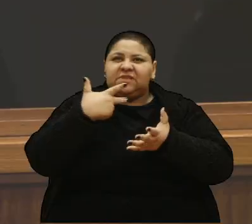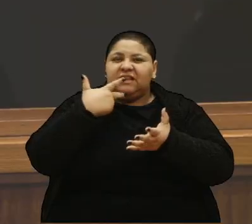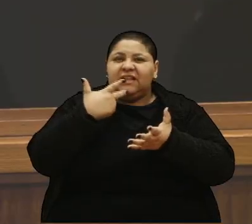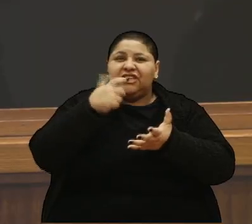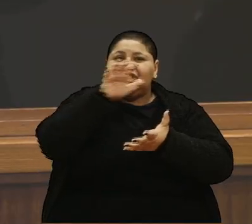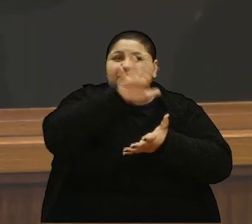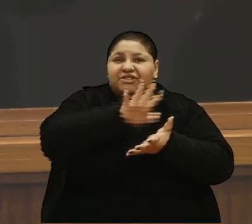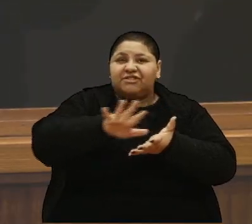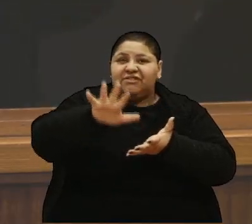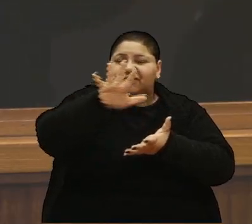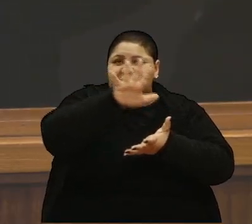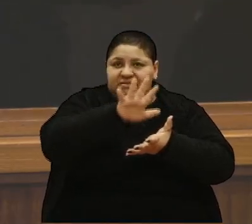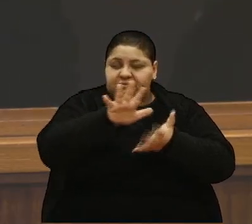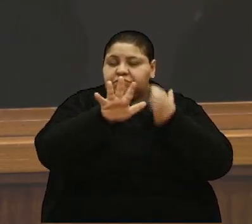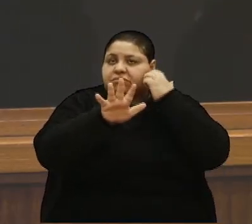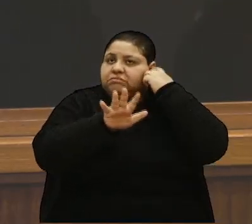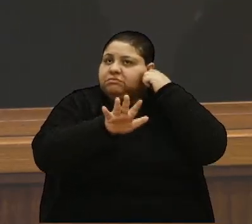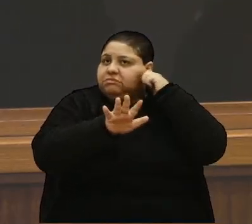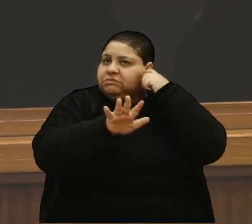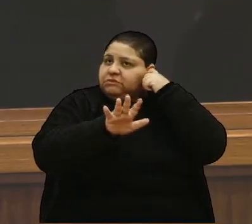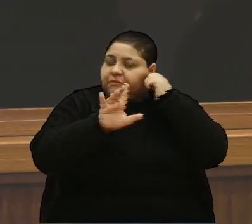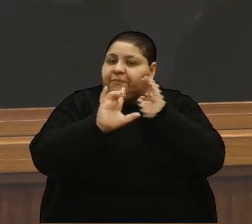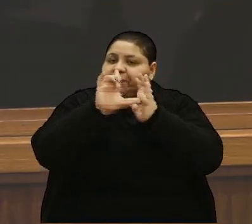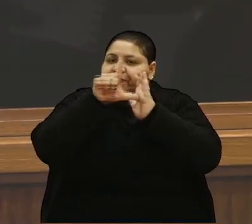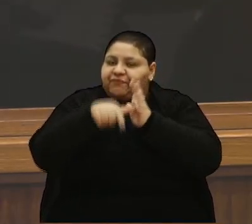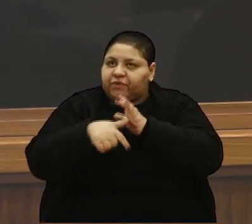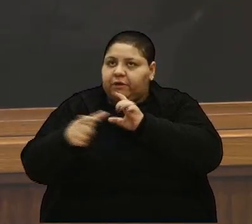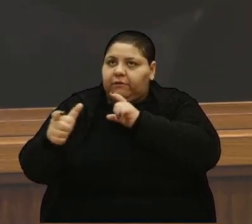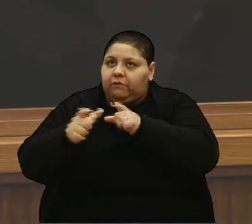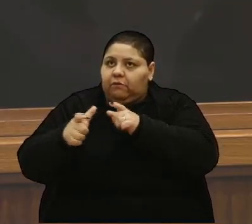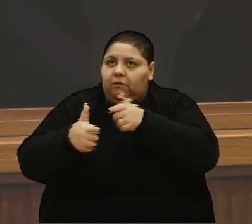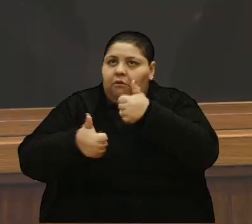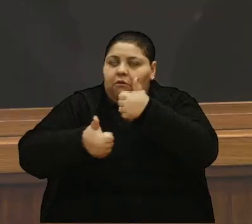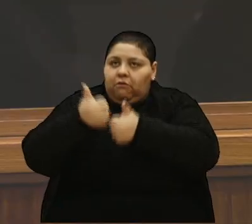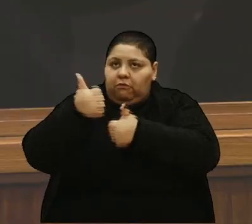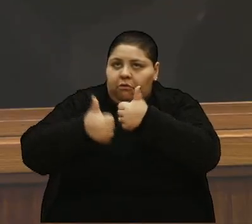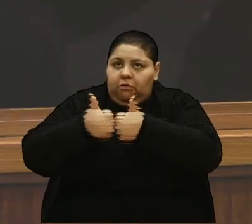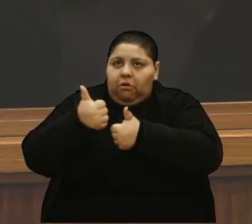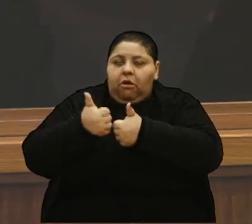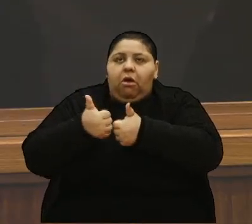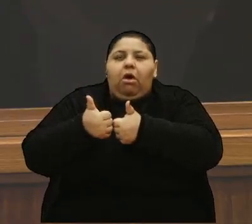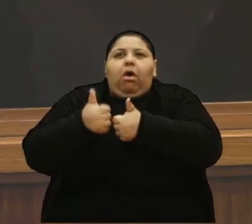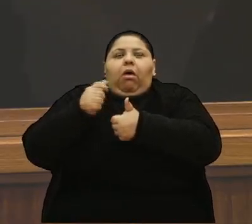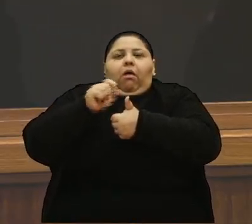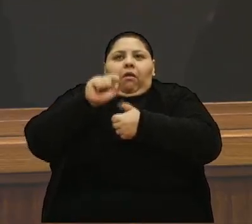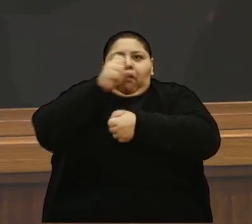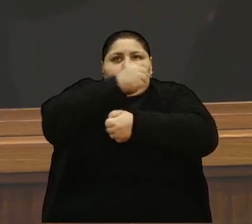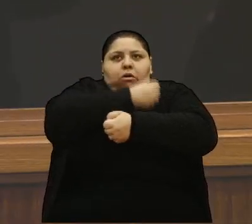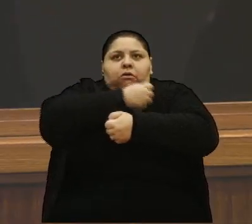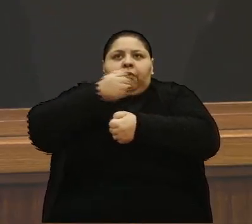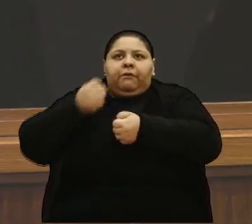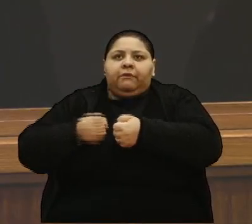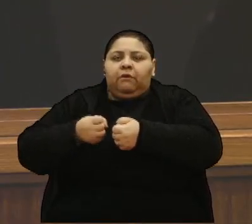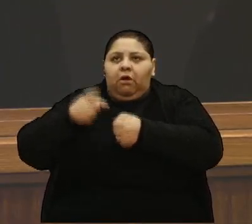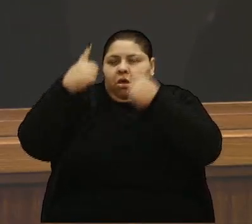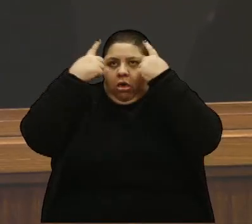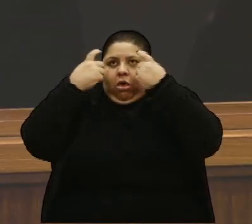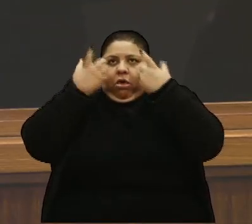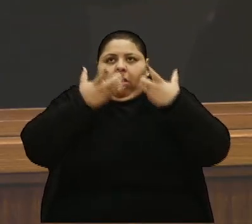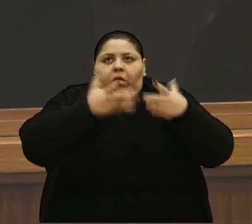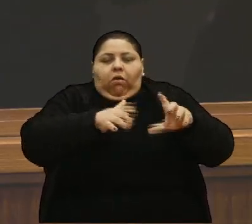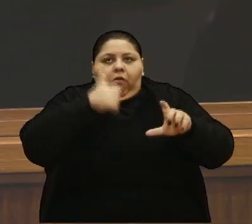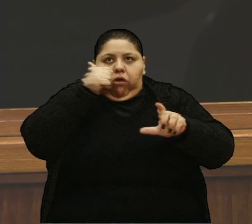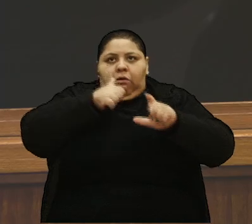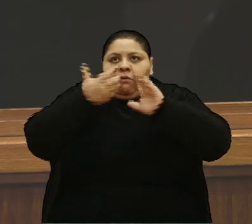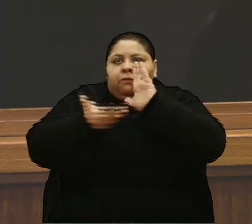relativizou quando ele disse que depois dos jogos de futebol, era uma estatística, a violência contra a mulher